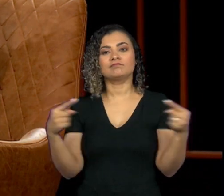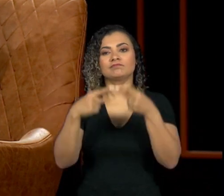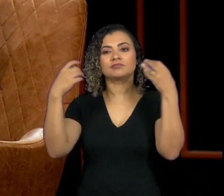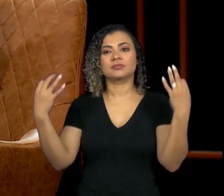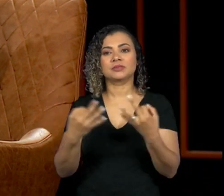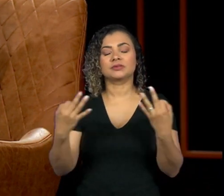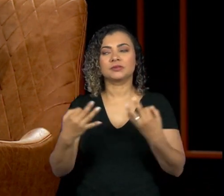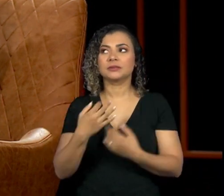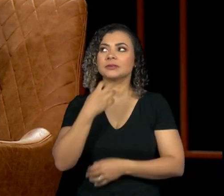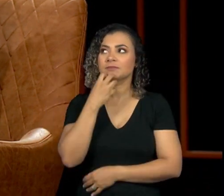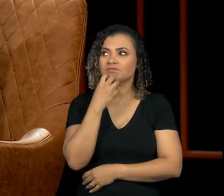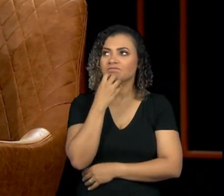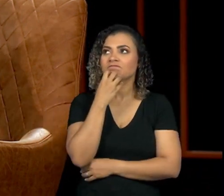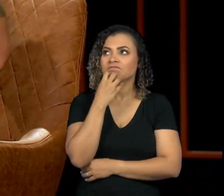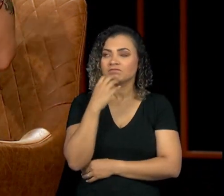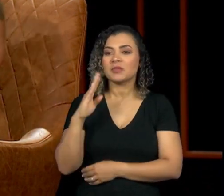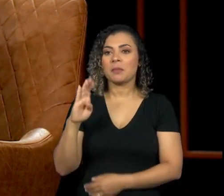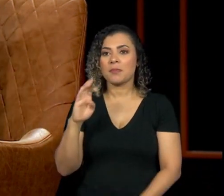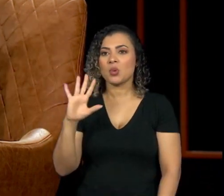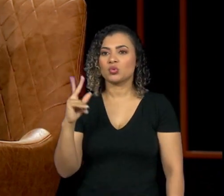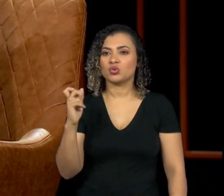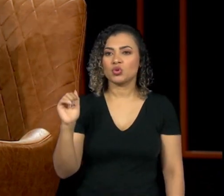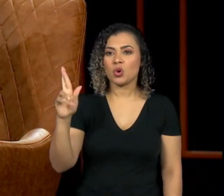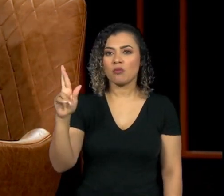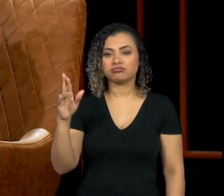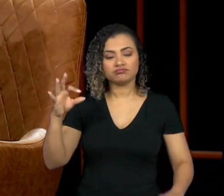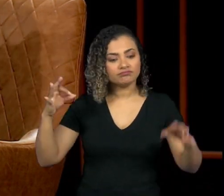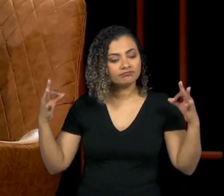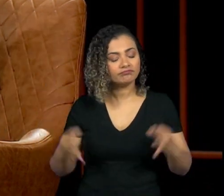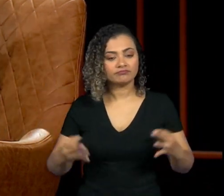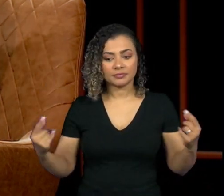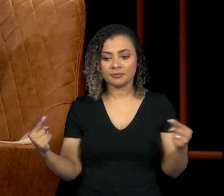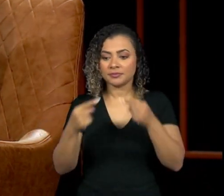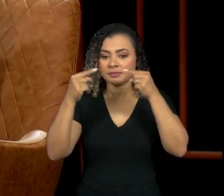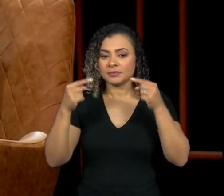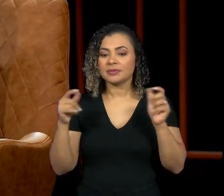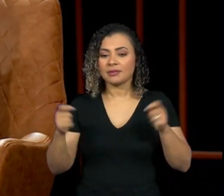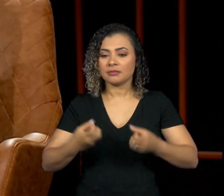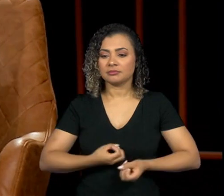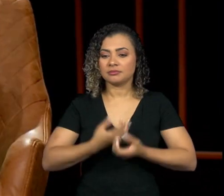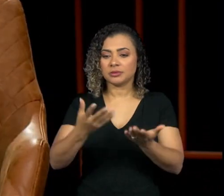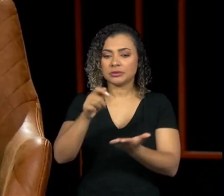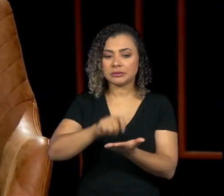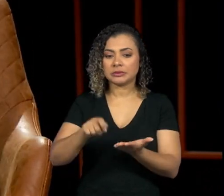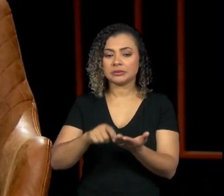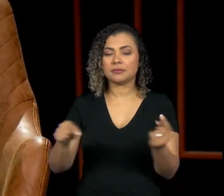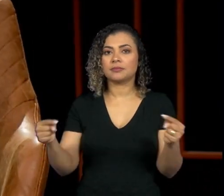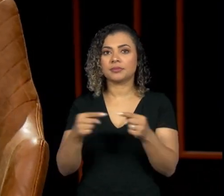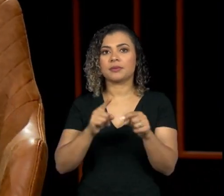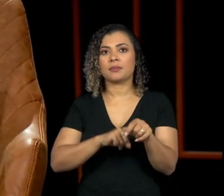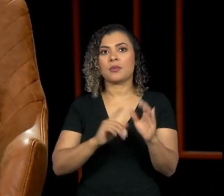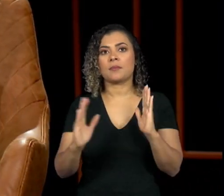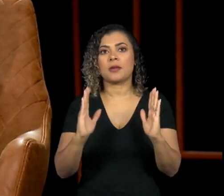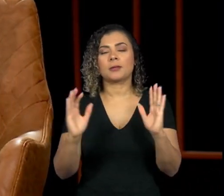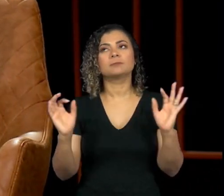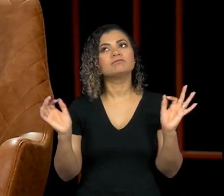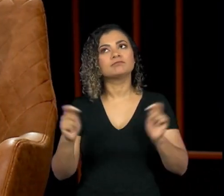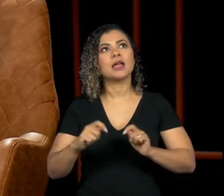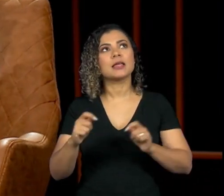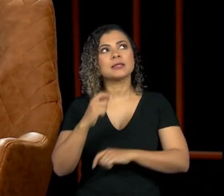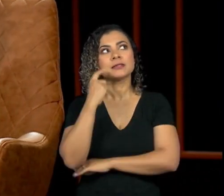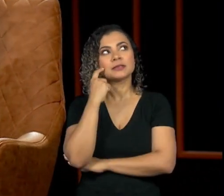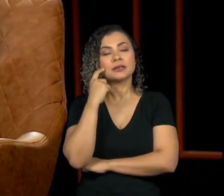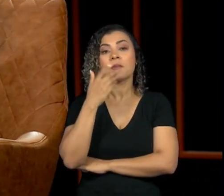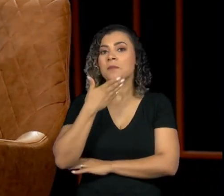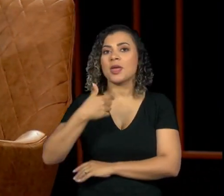mais contumaz, mais necessário, o que mais tinha a dizer sobre aquele momento. E olha,